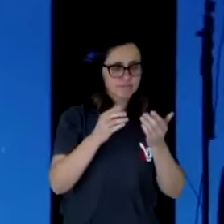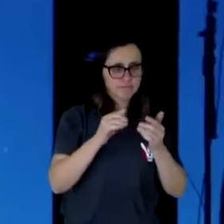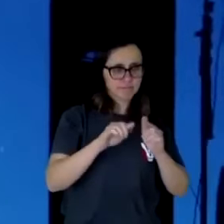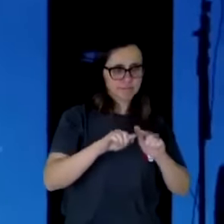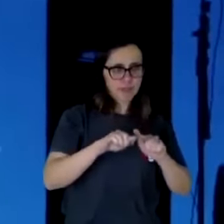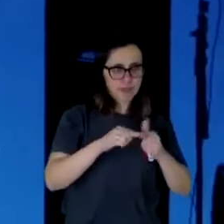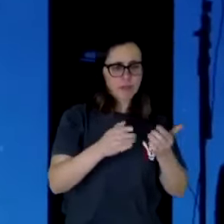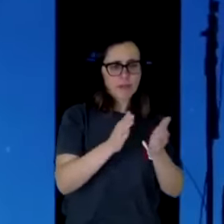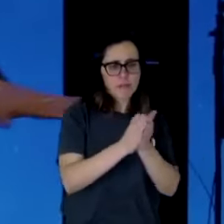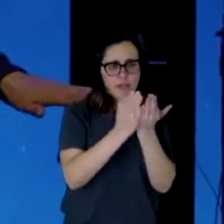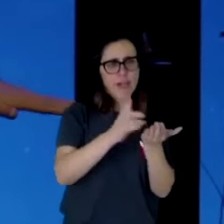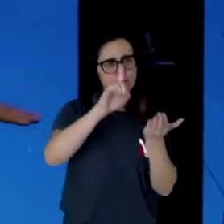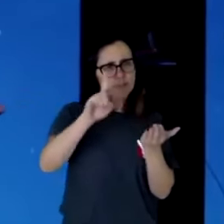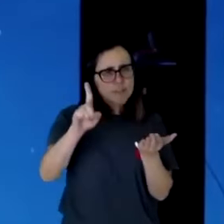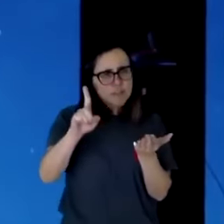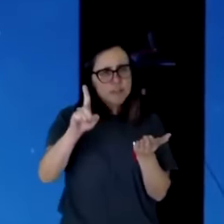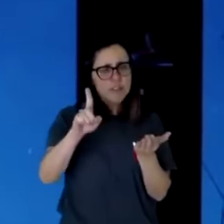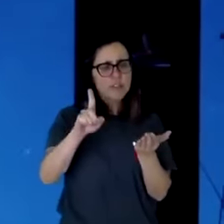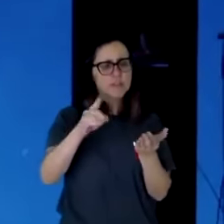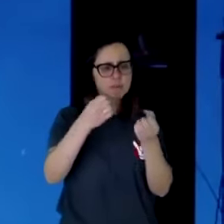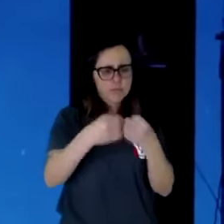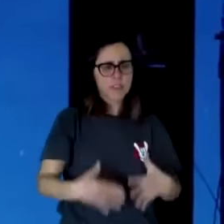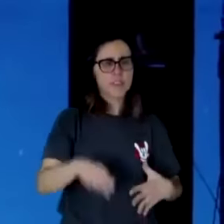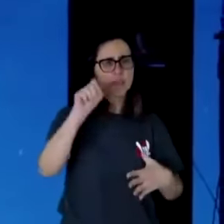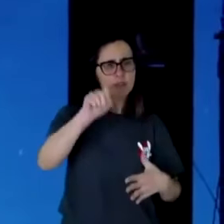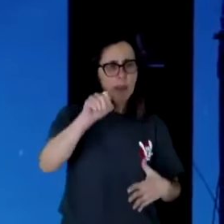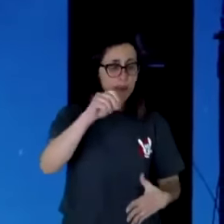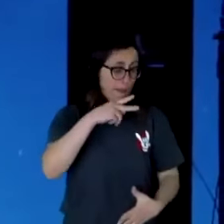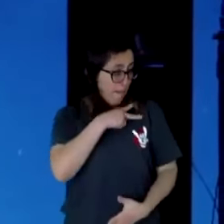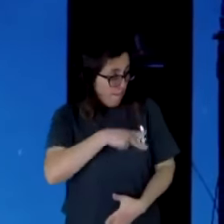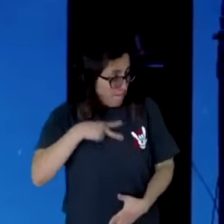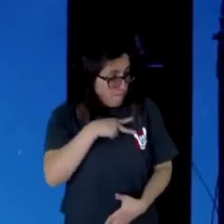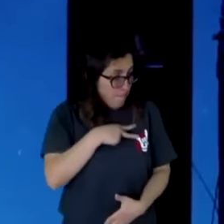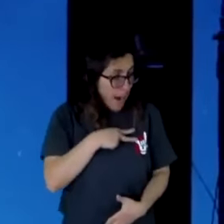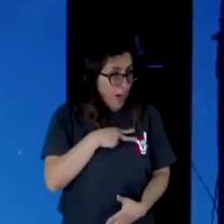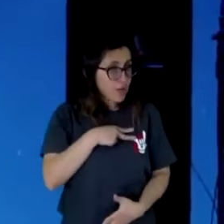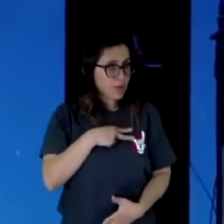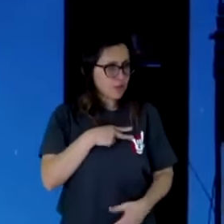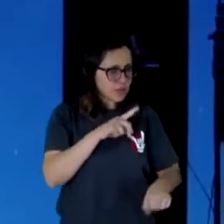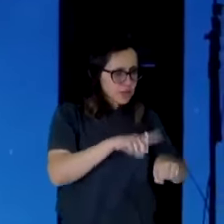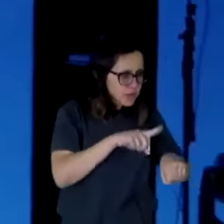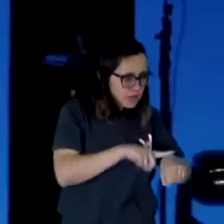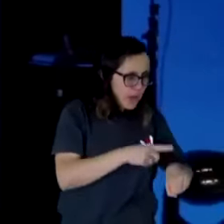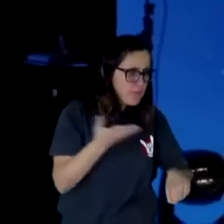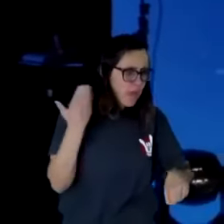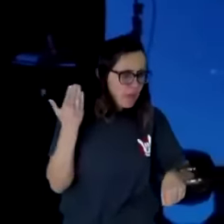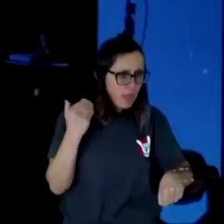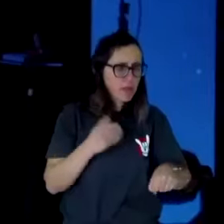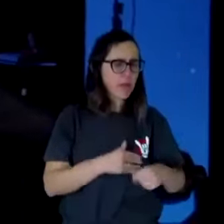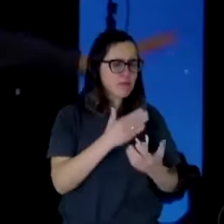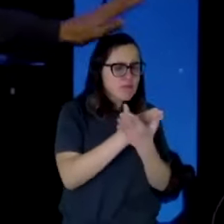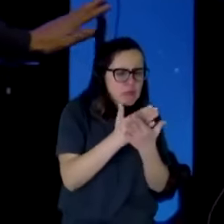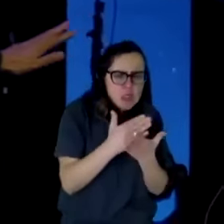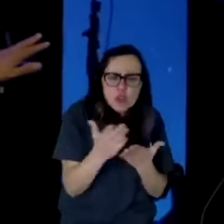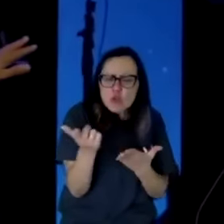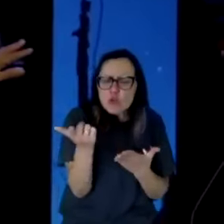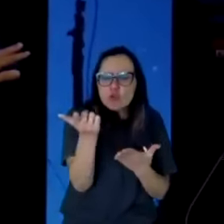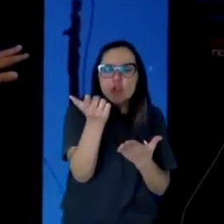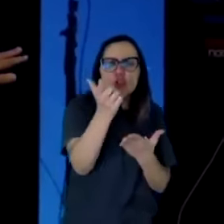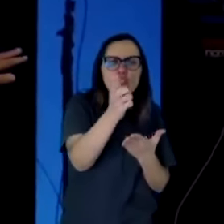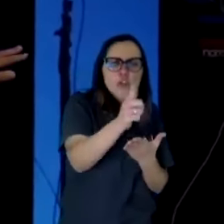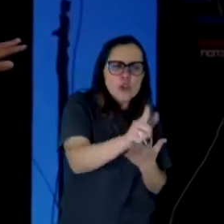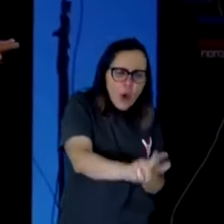zero pregou o evangelho tudo de novo deu trabalho isso demorou viu gente que Ele batizou nas águas todo mundo